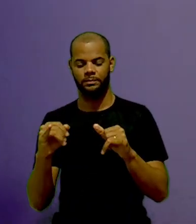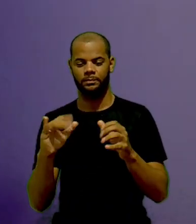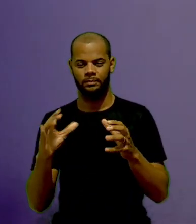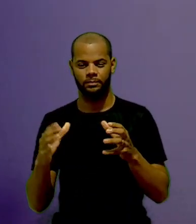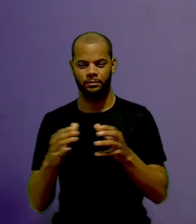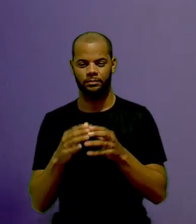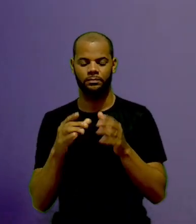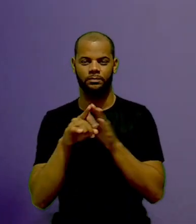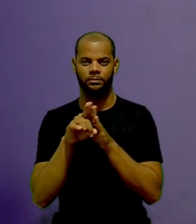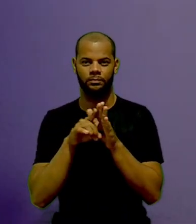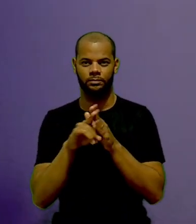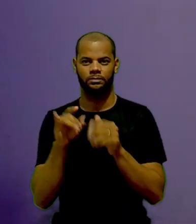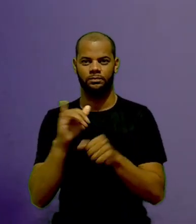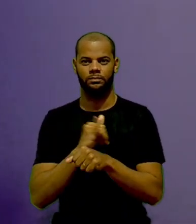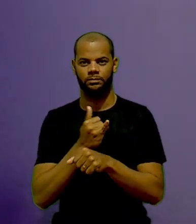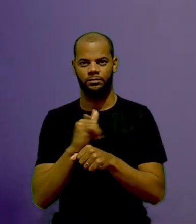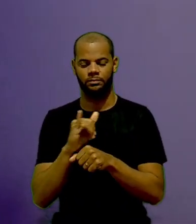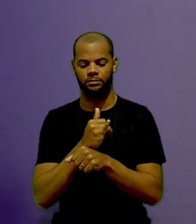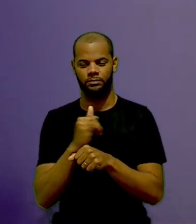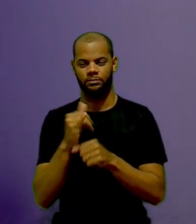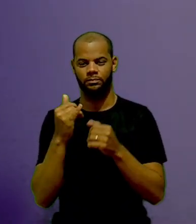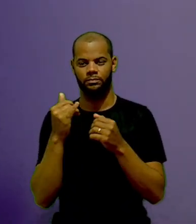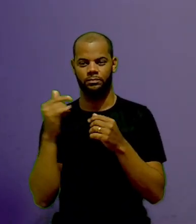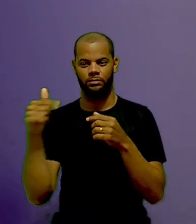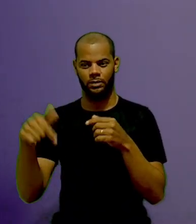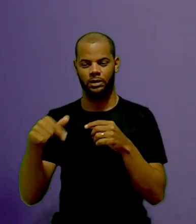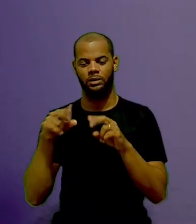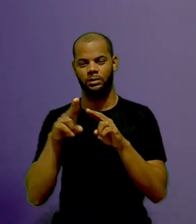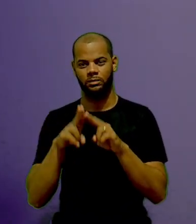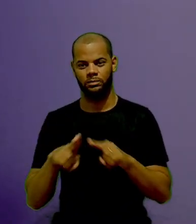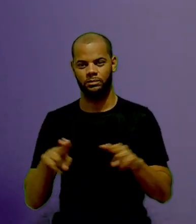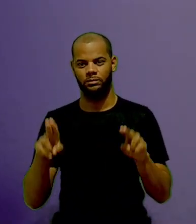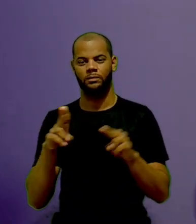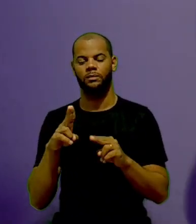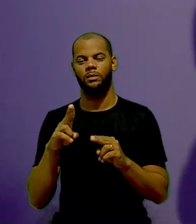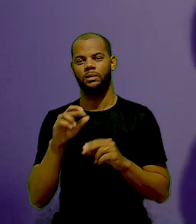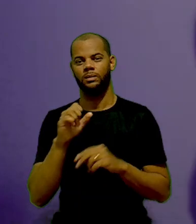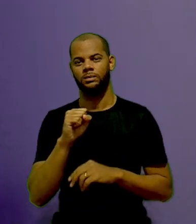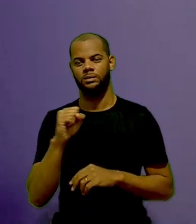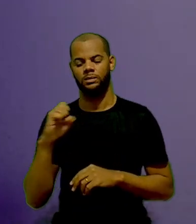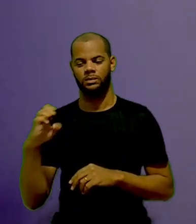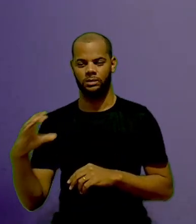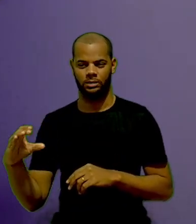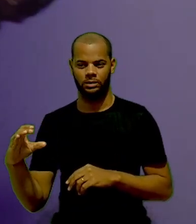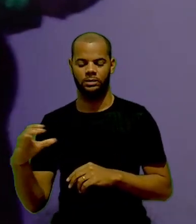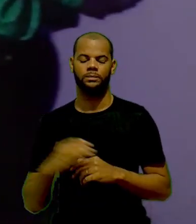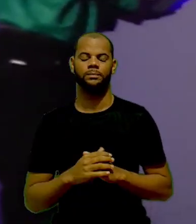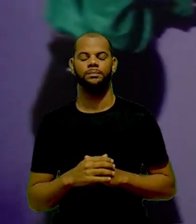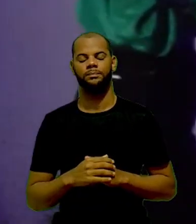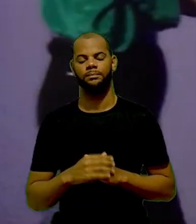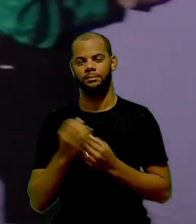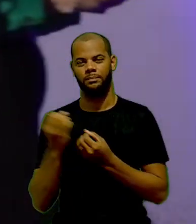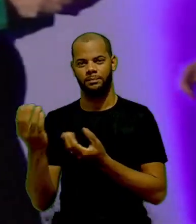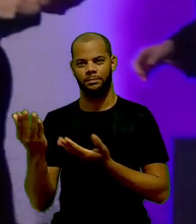Pesquisa Estratégica em Energia Solar, aqui da Universidade Federal de Santa Catarina. Bem-vinda, professora.